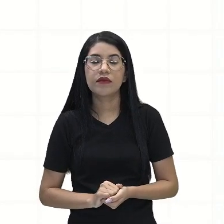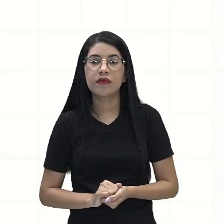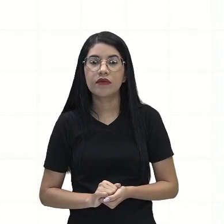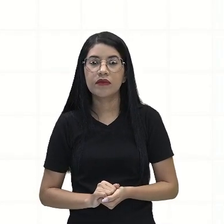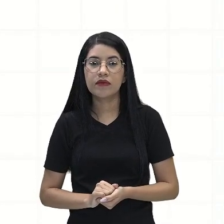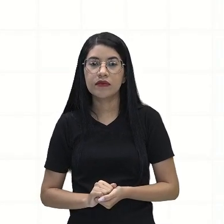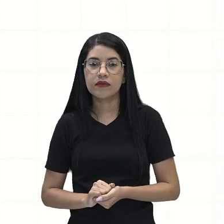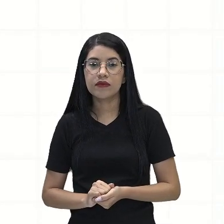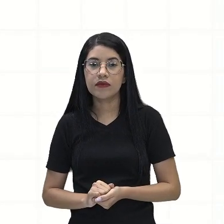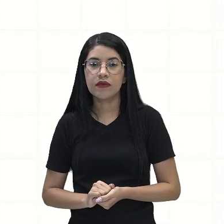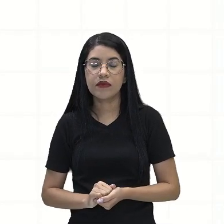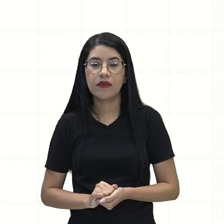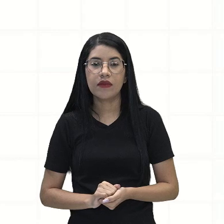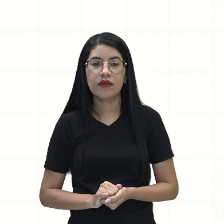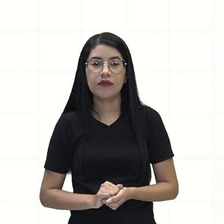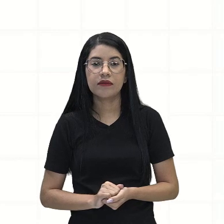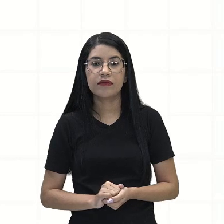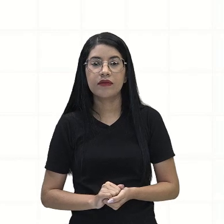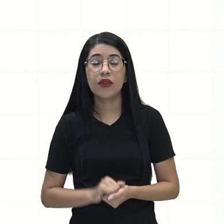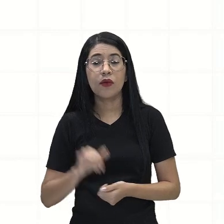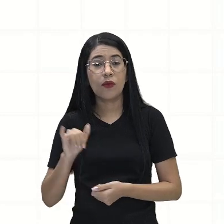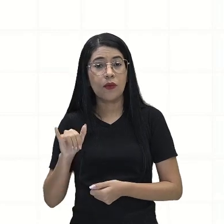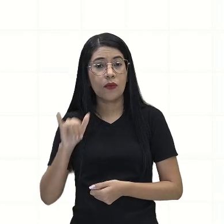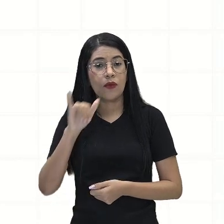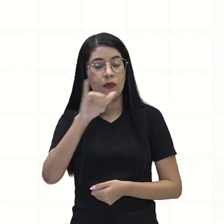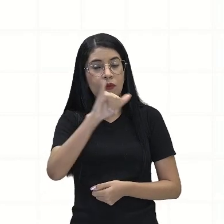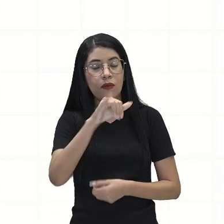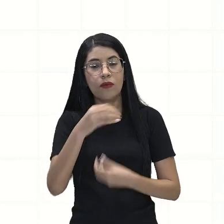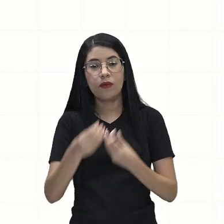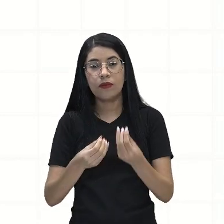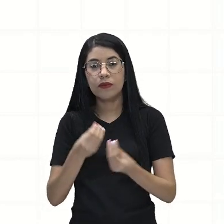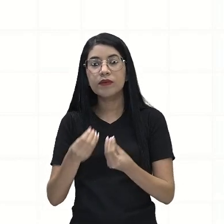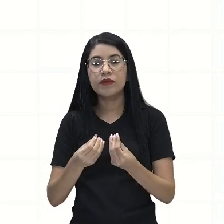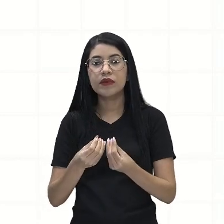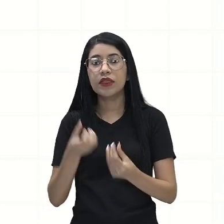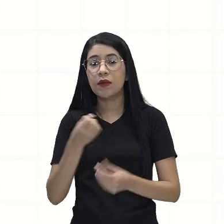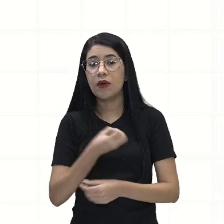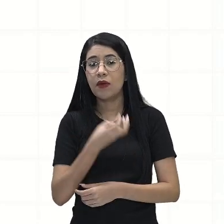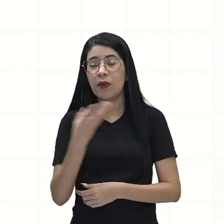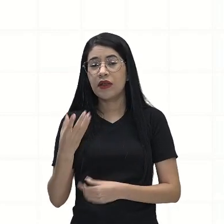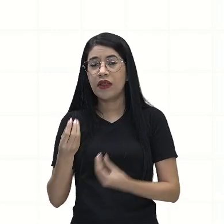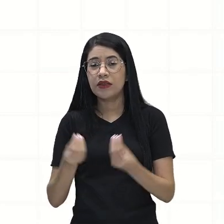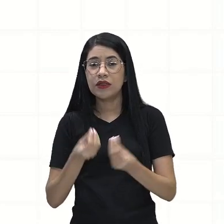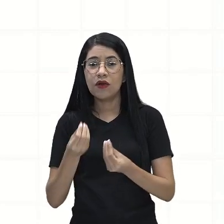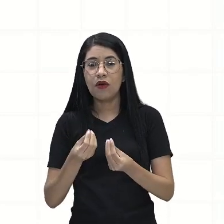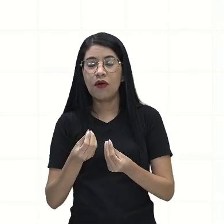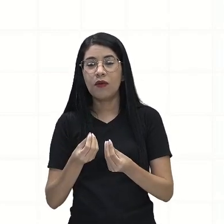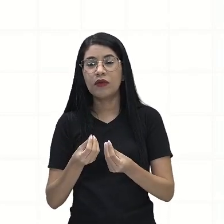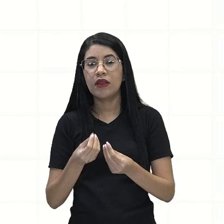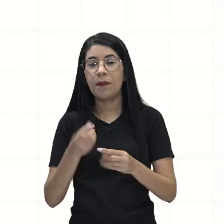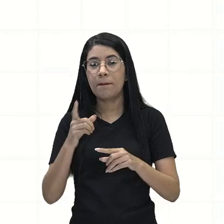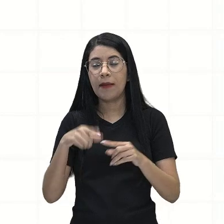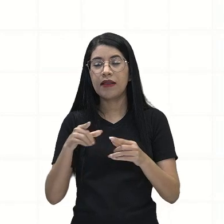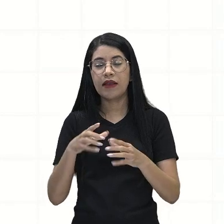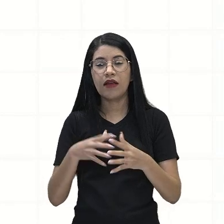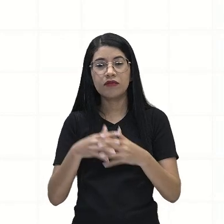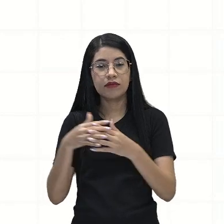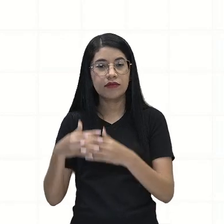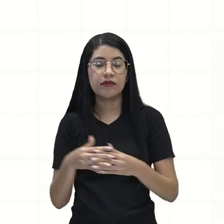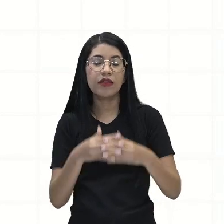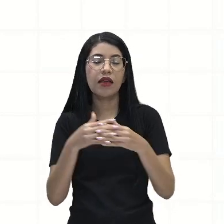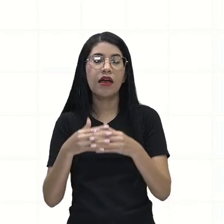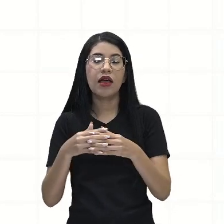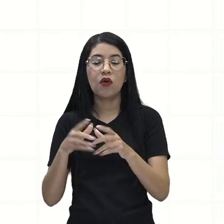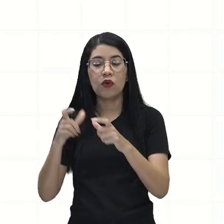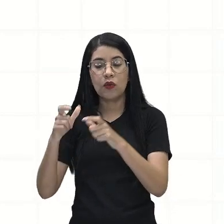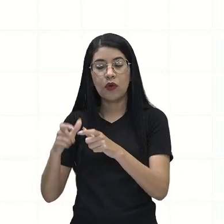região centro-sul. Fluxo aéreo também, olha, a gente tem aí a quantidade de carga com relação de onde